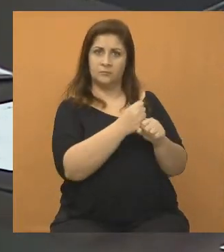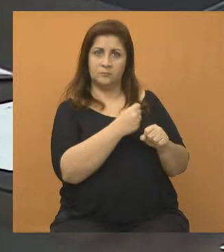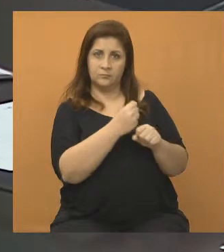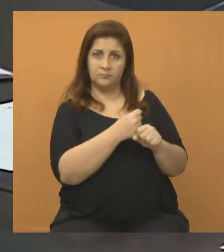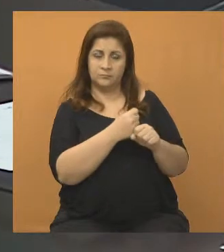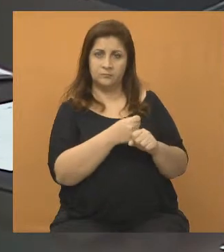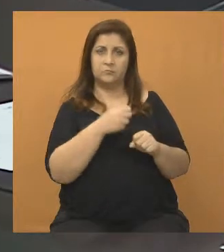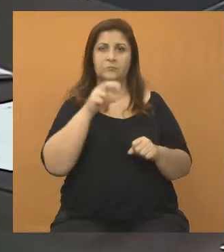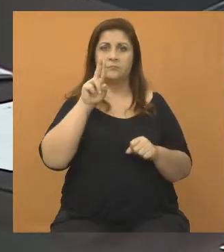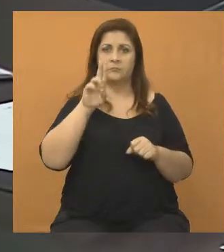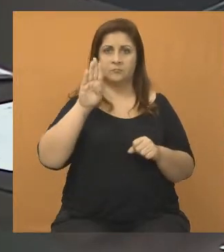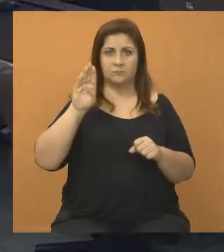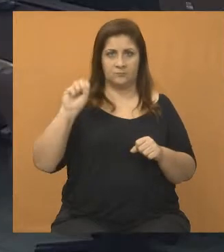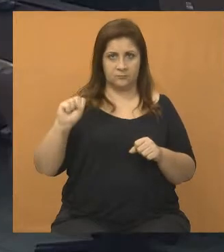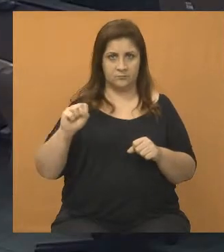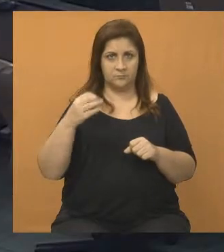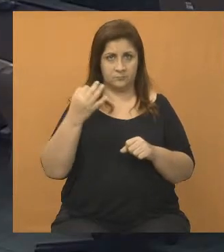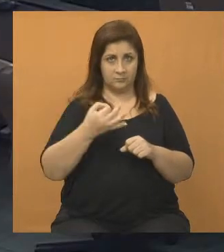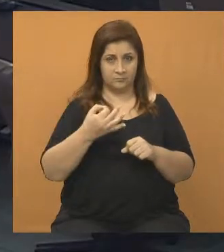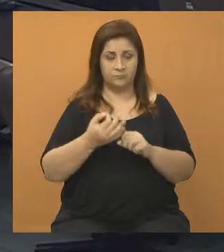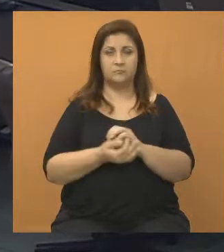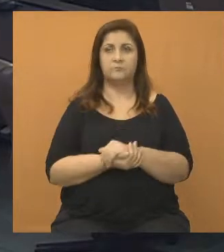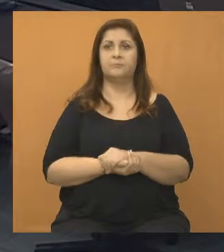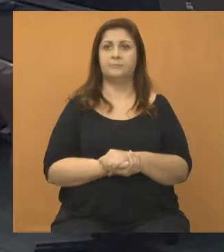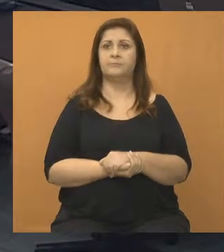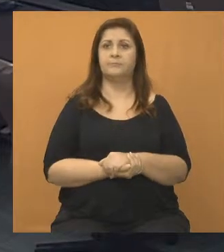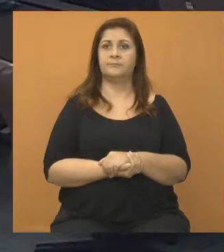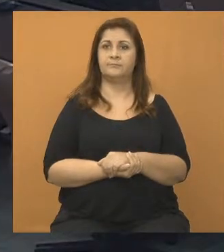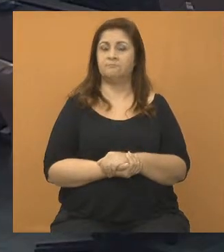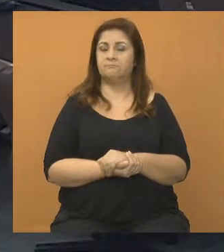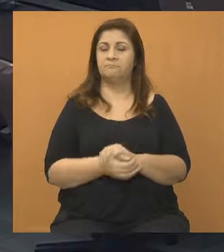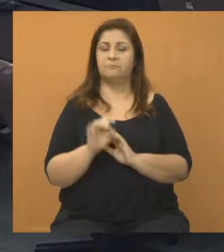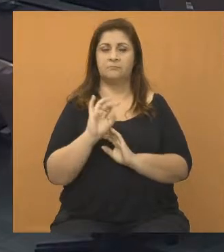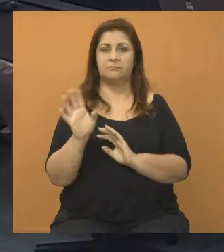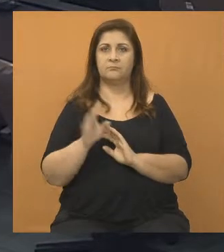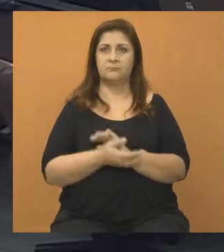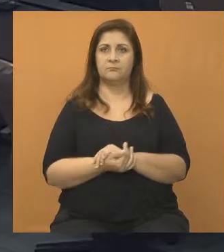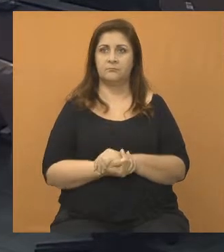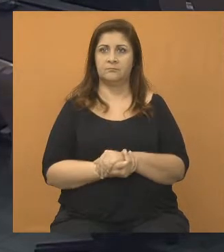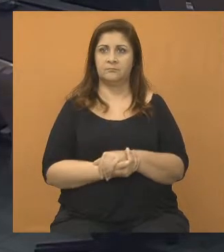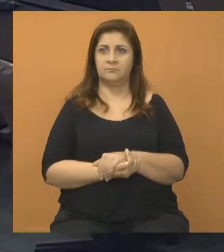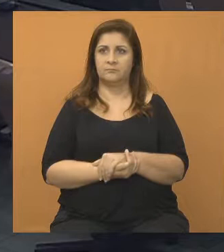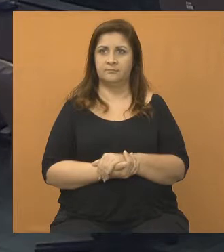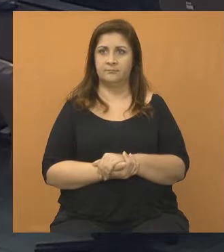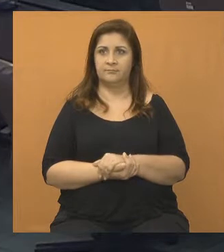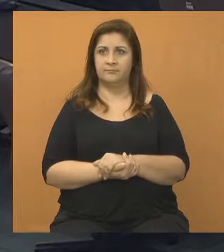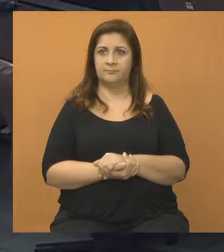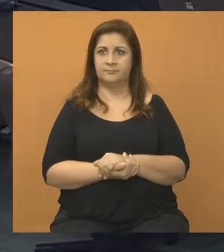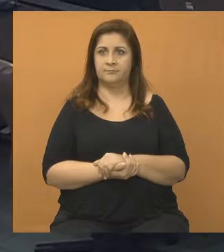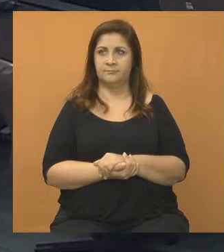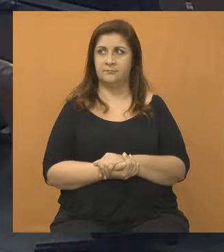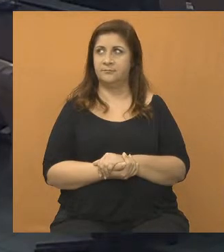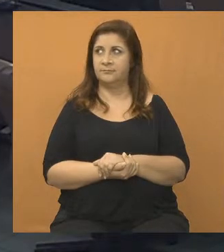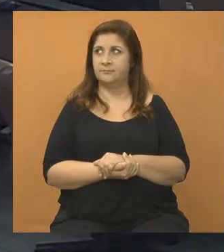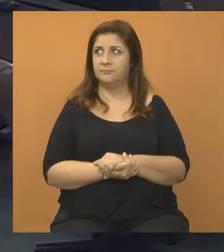da UBS, correto? Isso. Ok. Acho que é isso, não tenho mais nada.